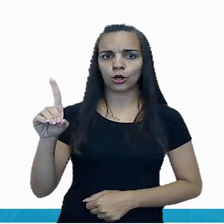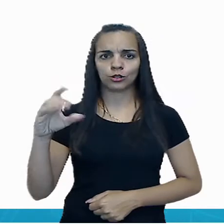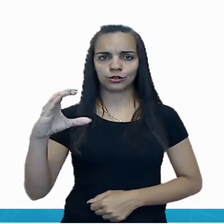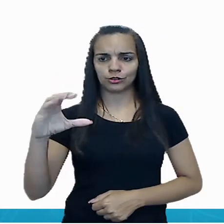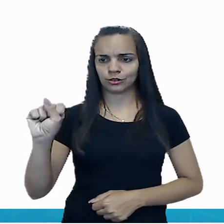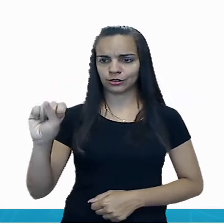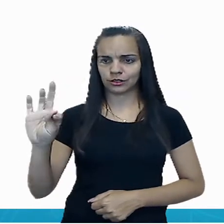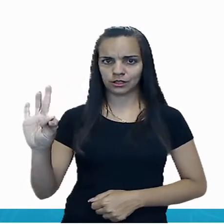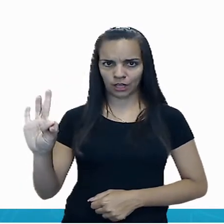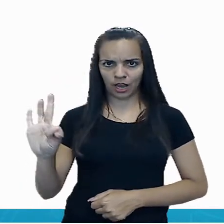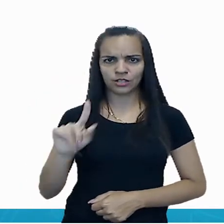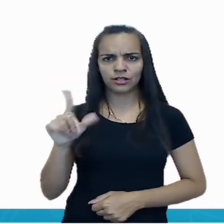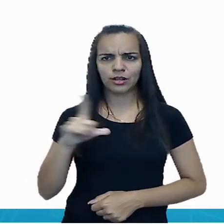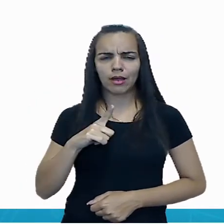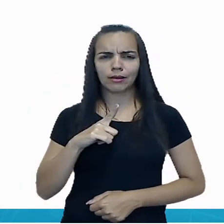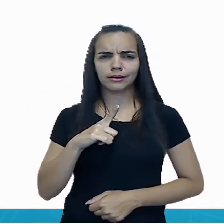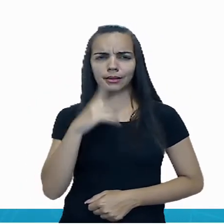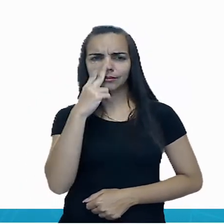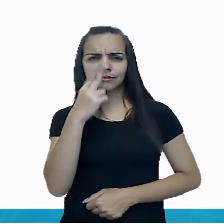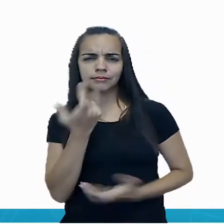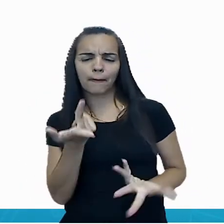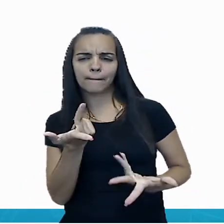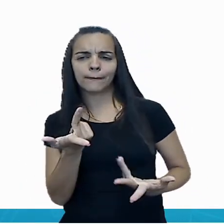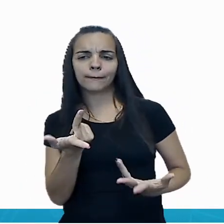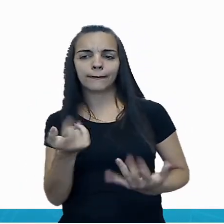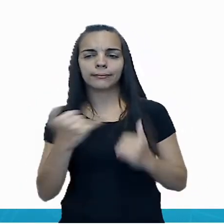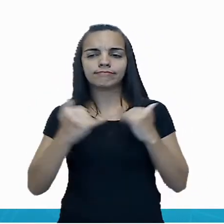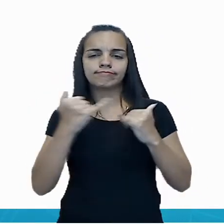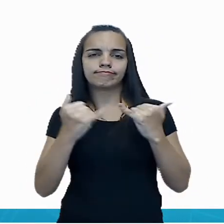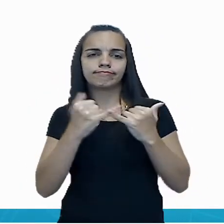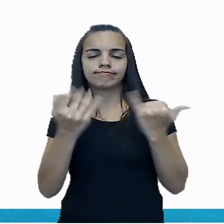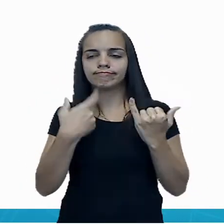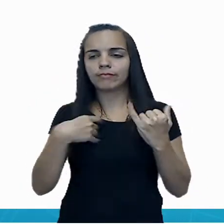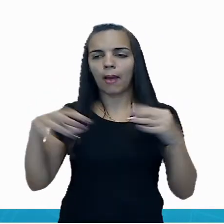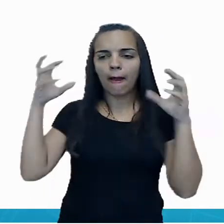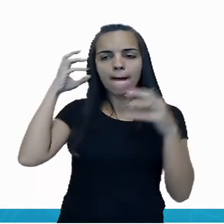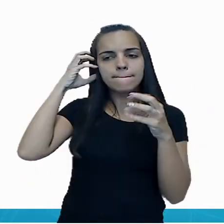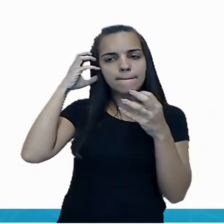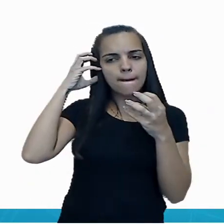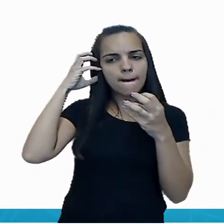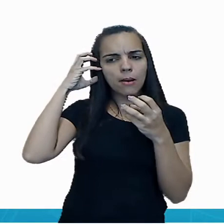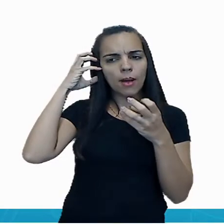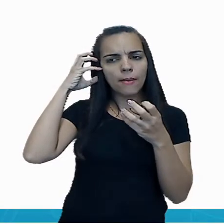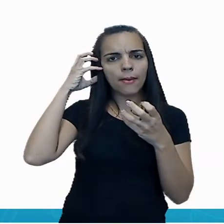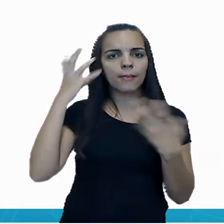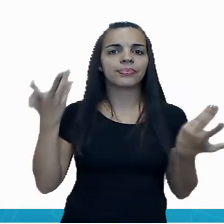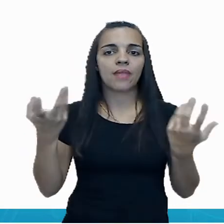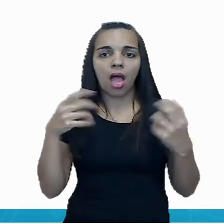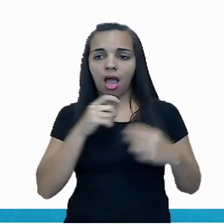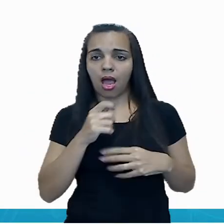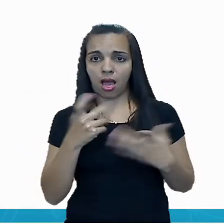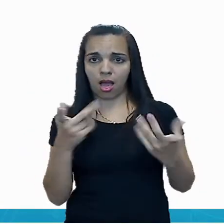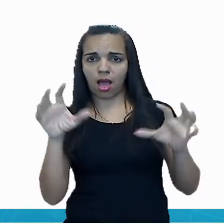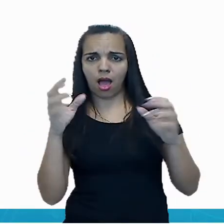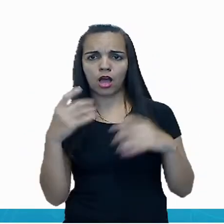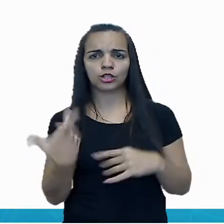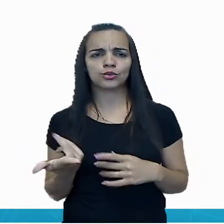significa então? É semelhante a um programa de rádio e pode servir à informação e